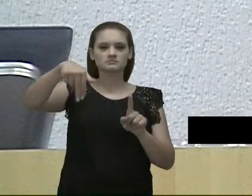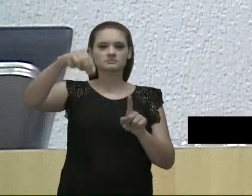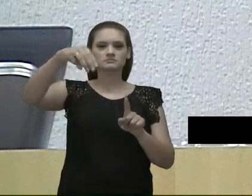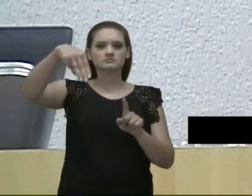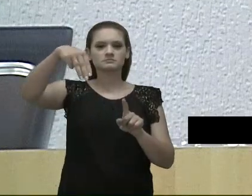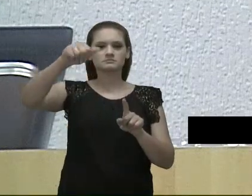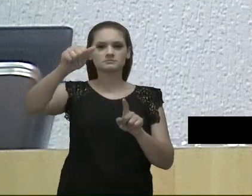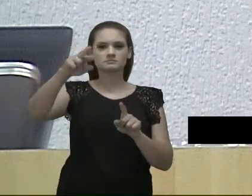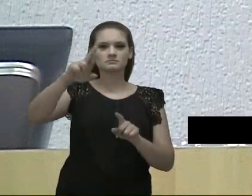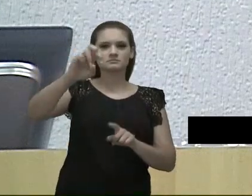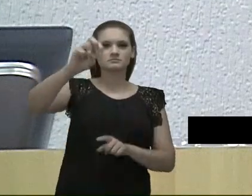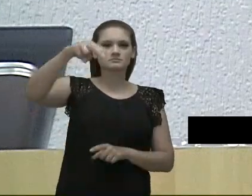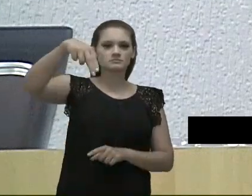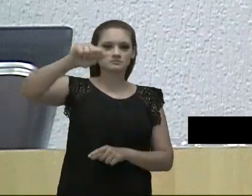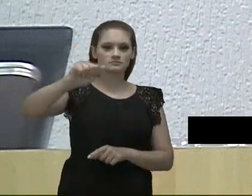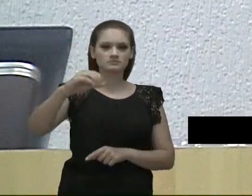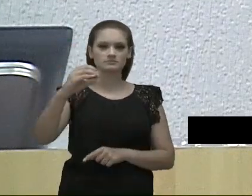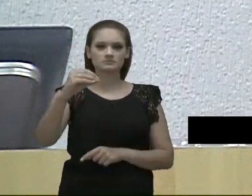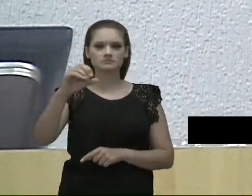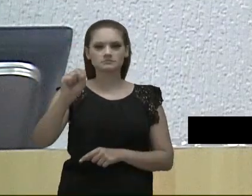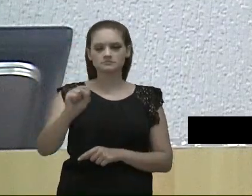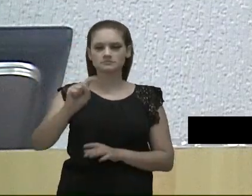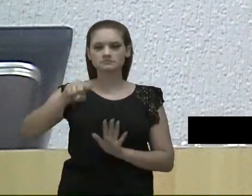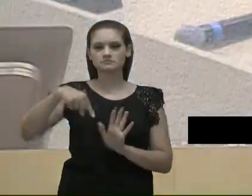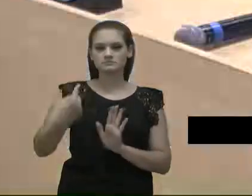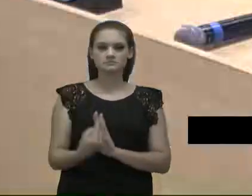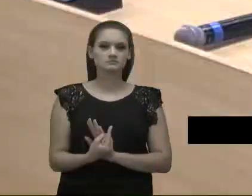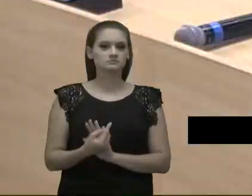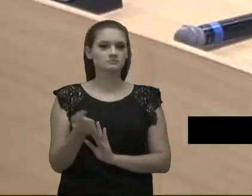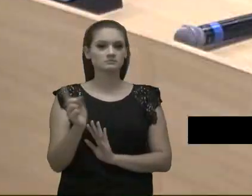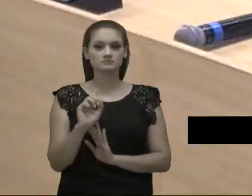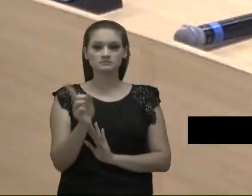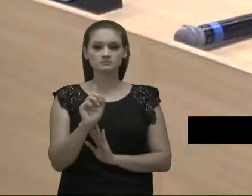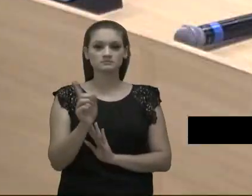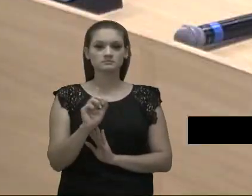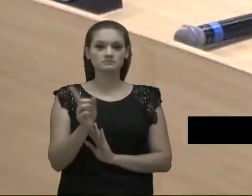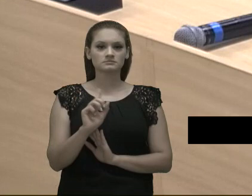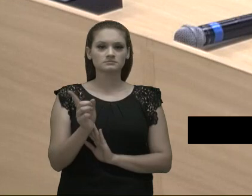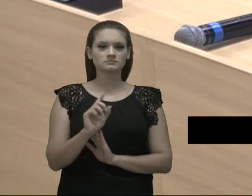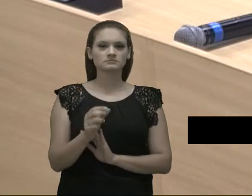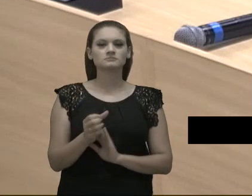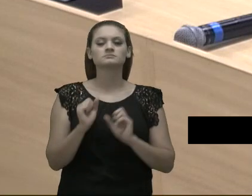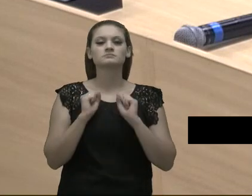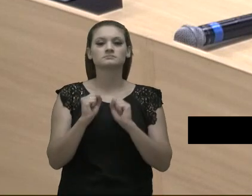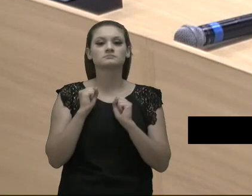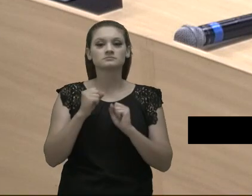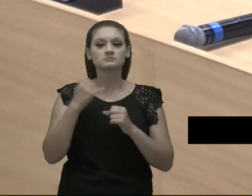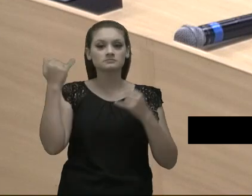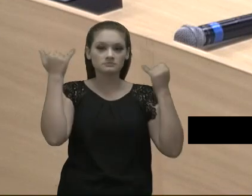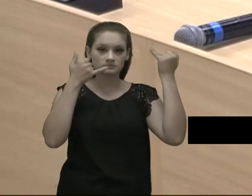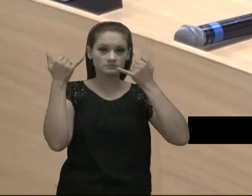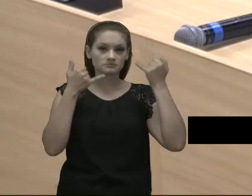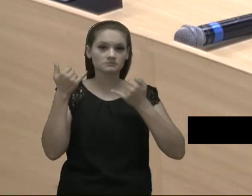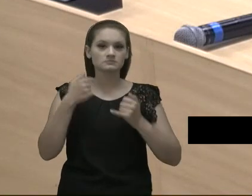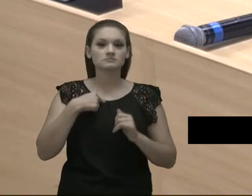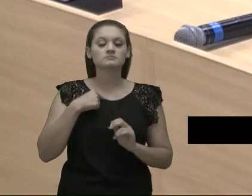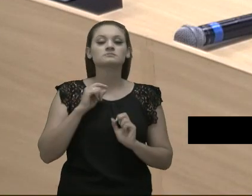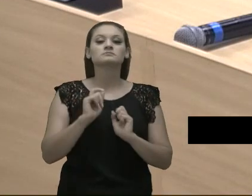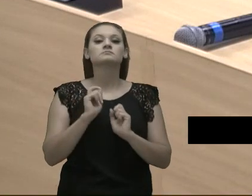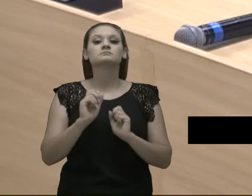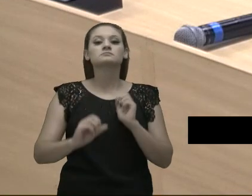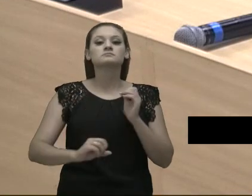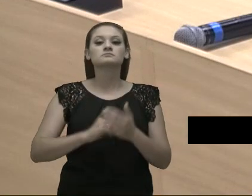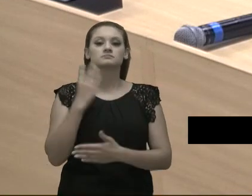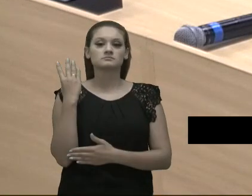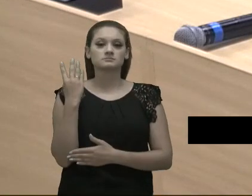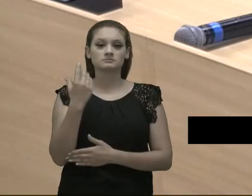outra OS que você está prestando serviço. Isso procede? Não. Essa informação não procede. O que está